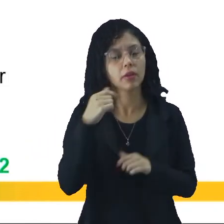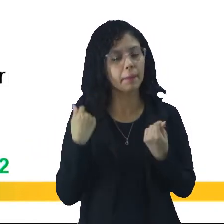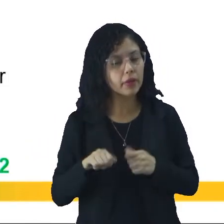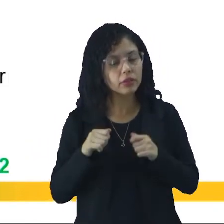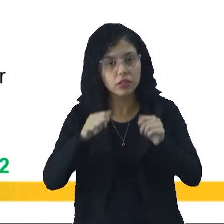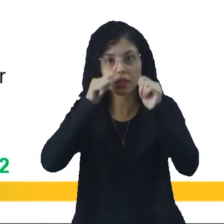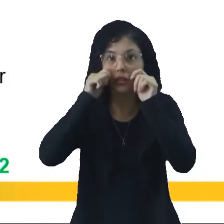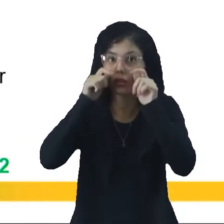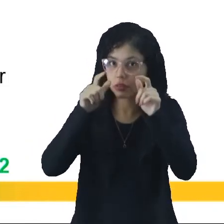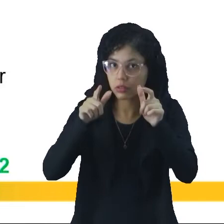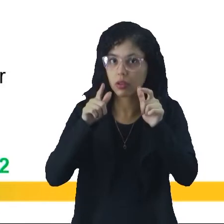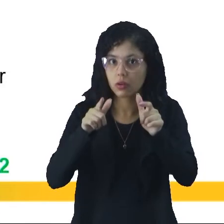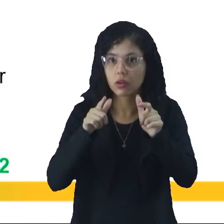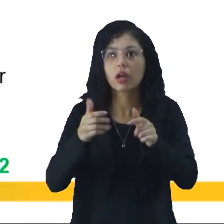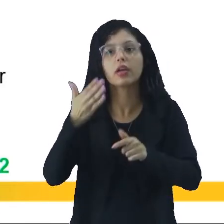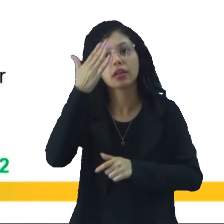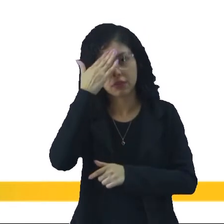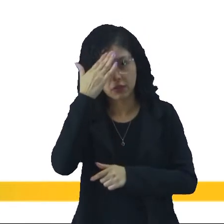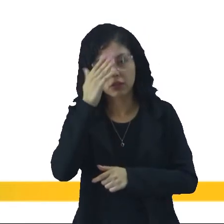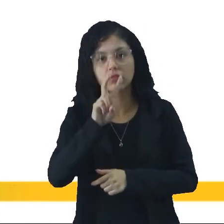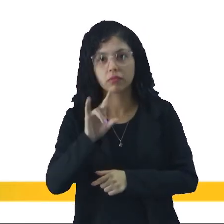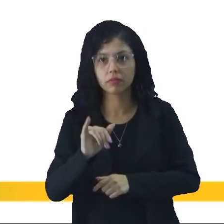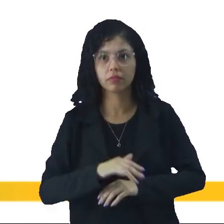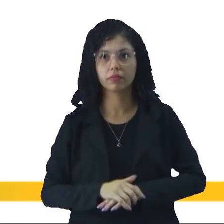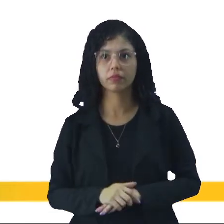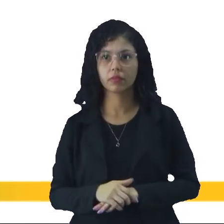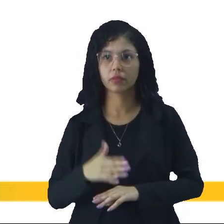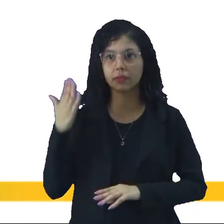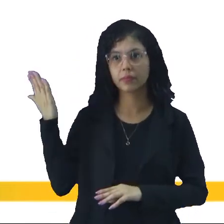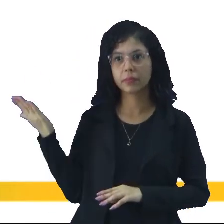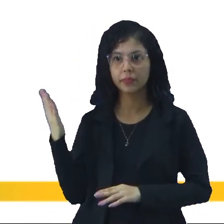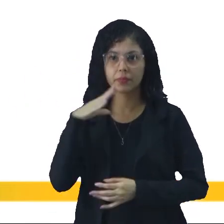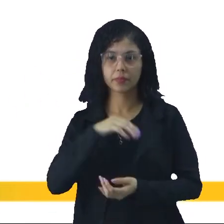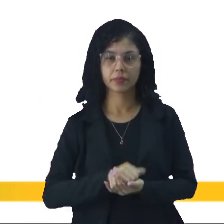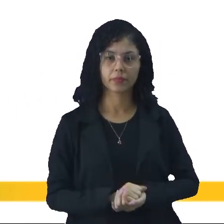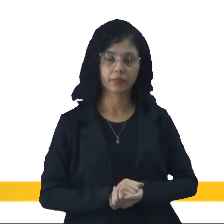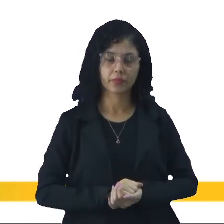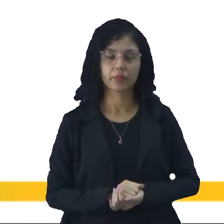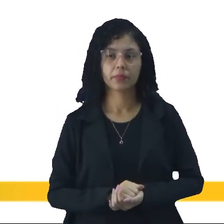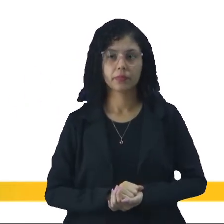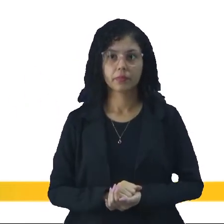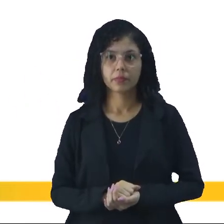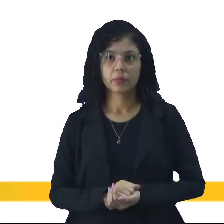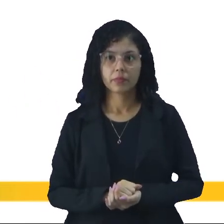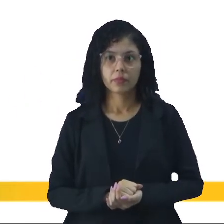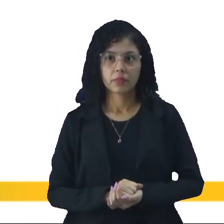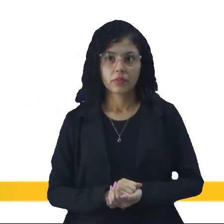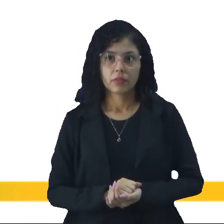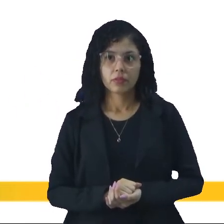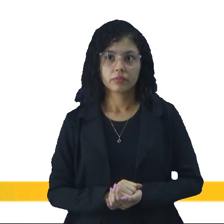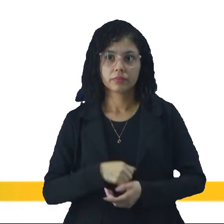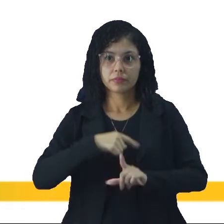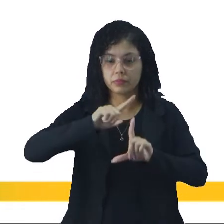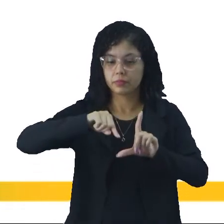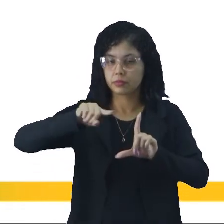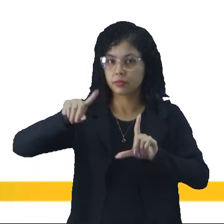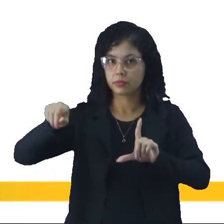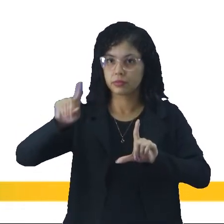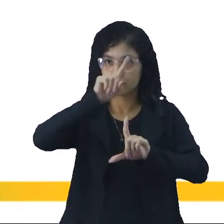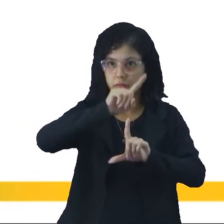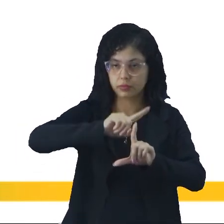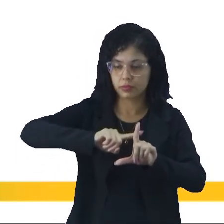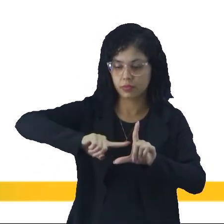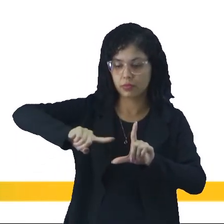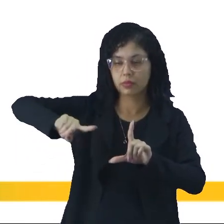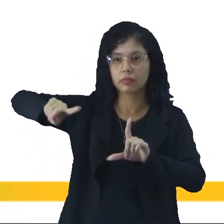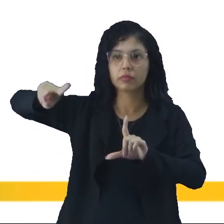ter muita atenção que você vai compreender. Bora ver esse caso? Ó, o gráfico exibe a curva